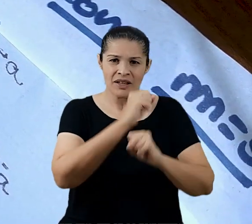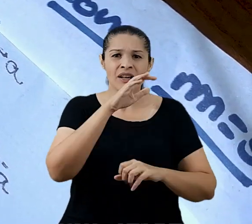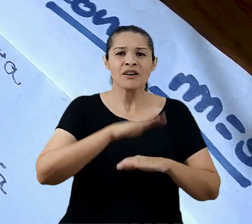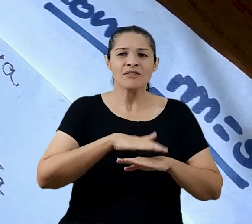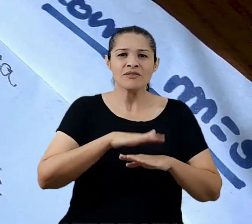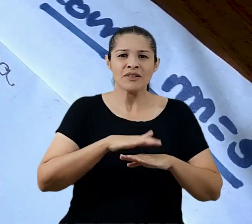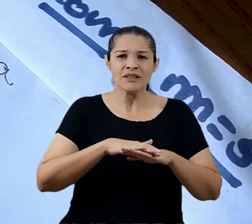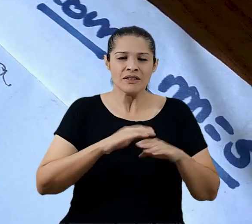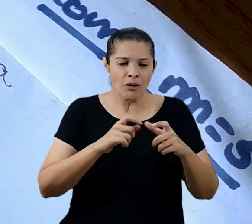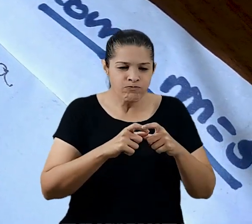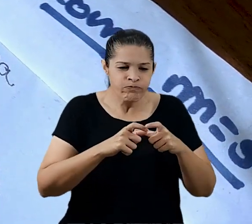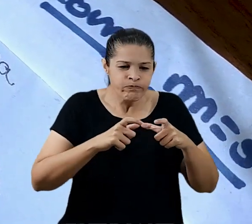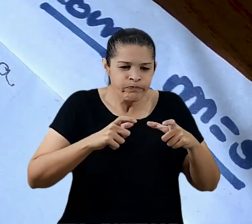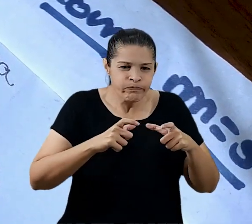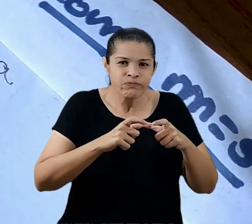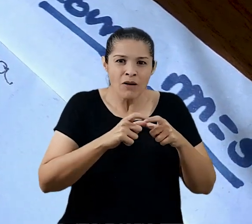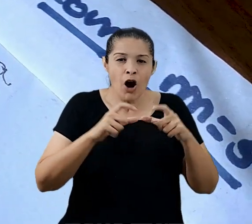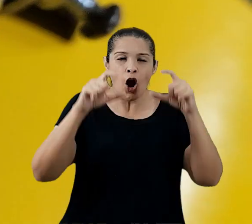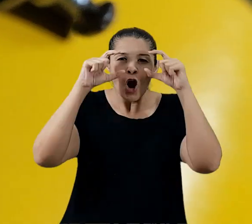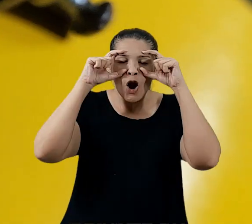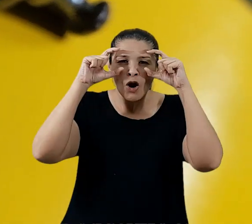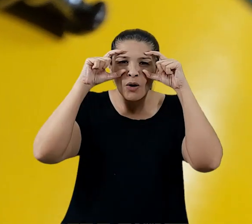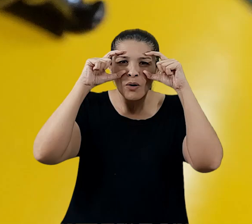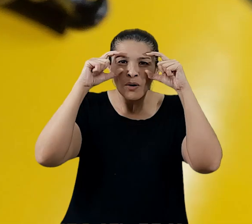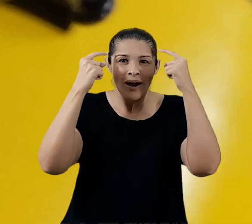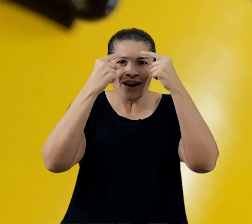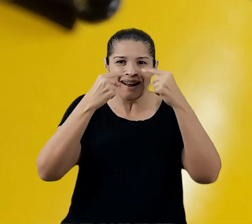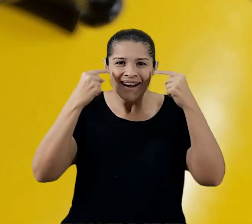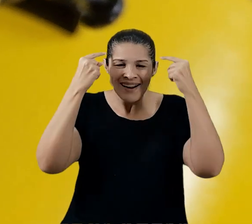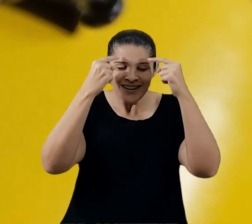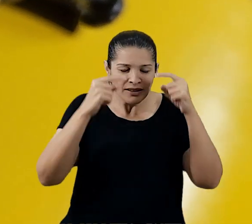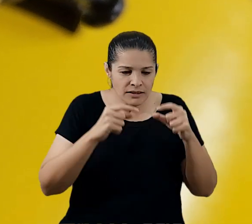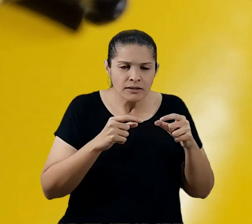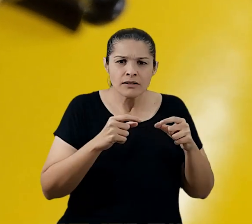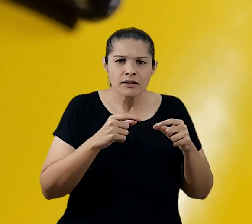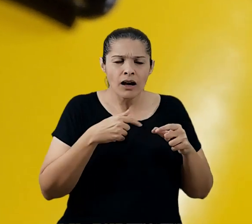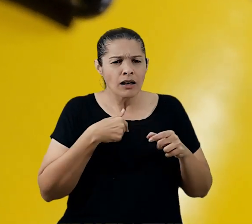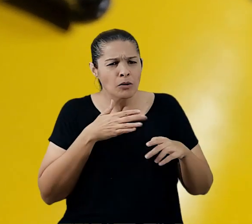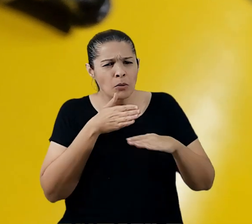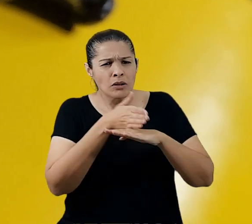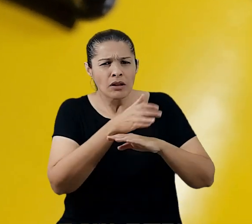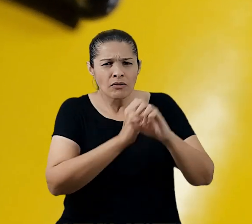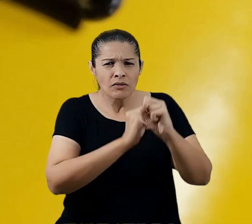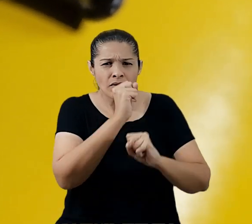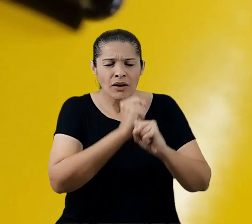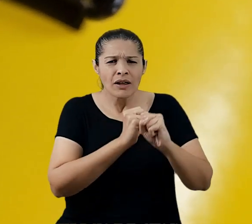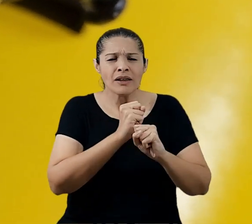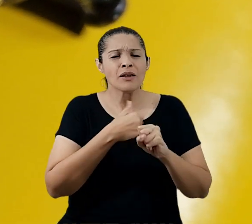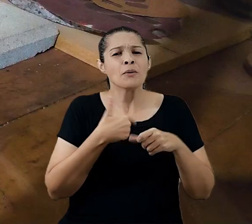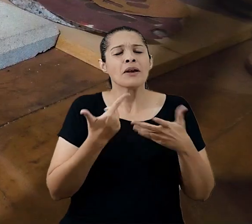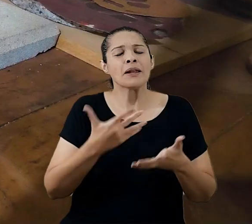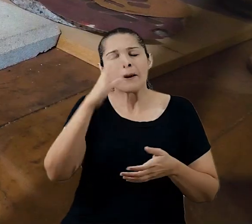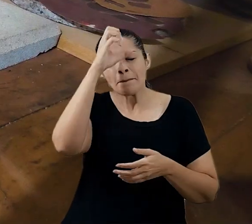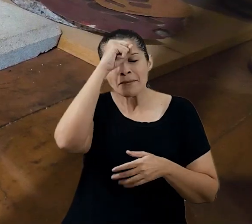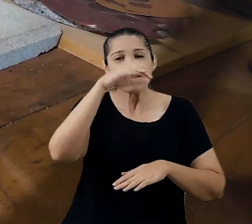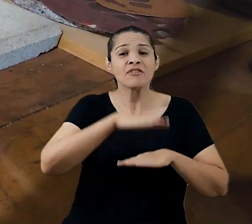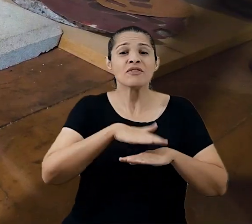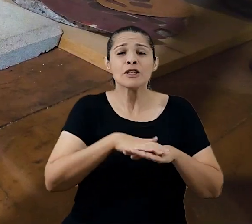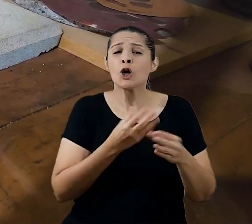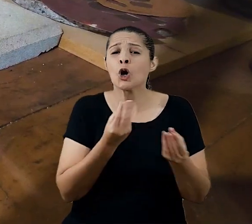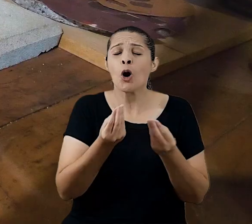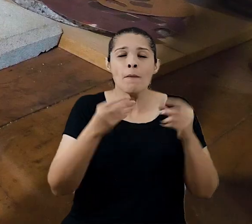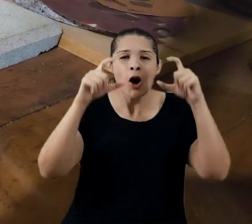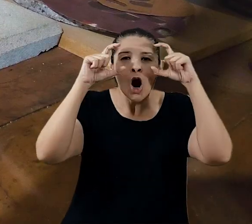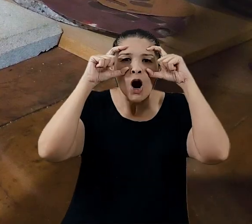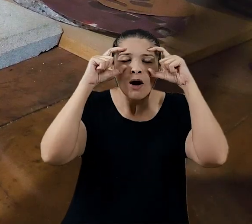que fazia lentes para óculos, para mim poder aprender. Aprendi a fazer lente.